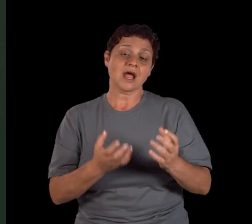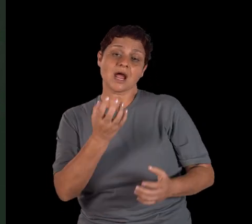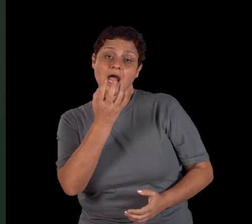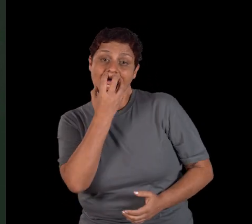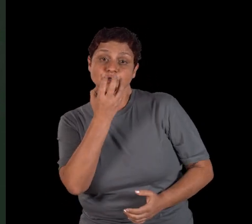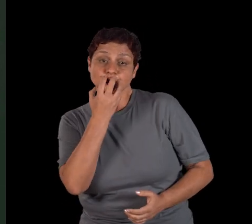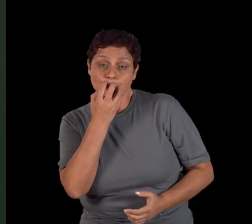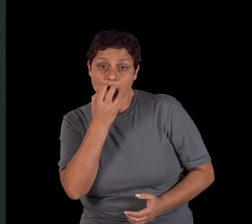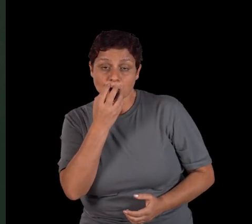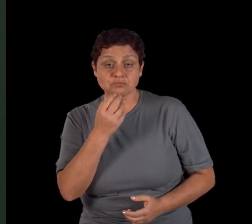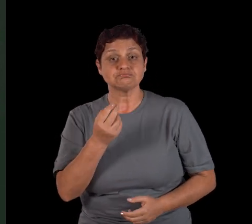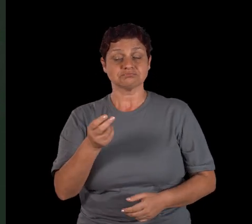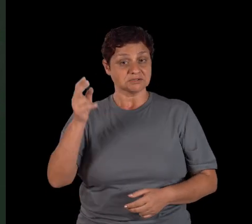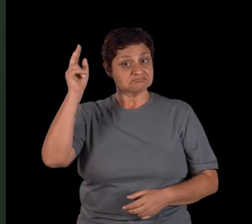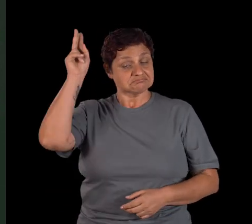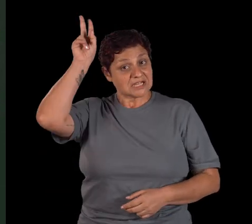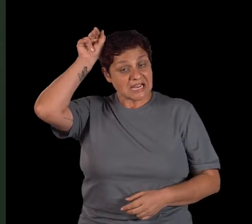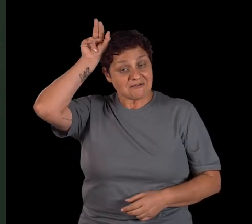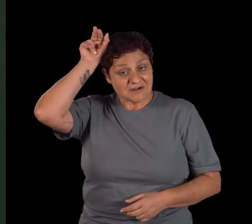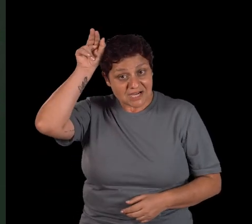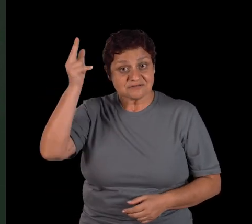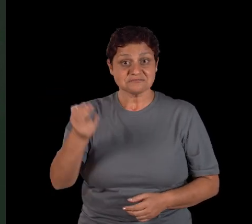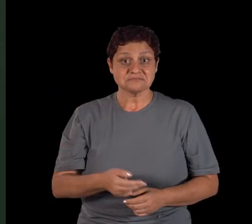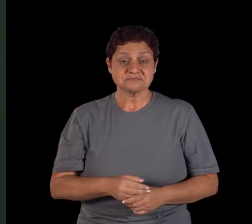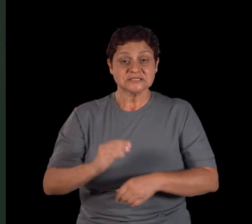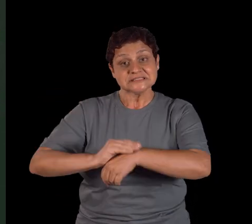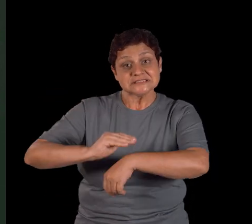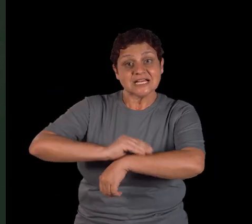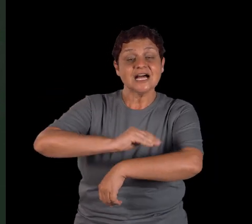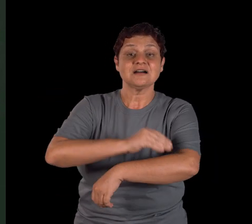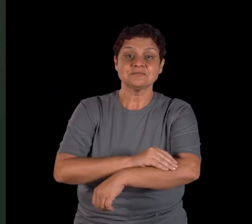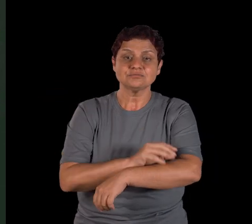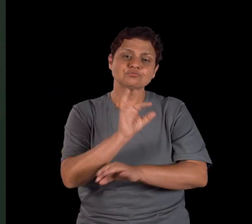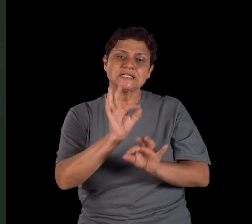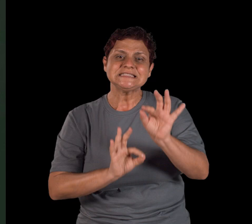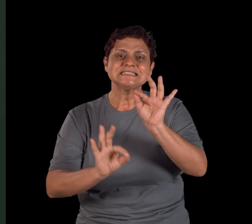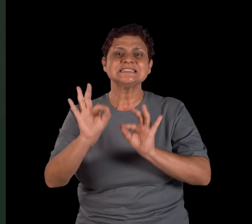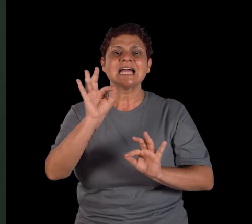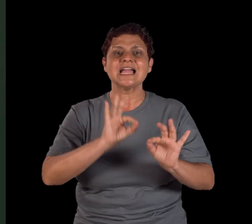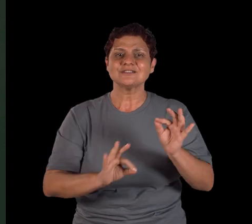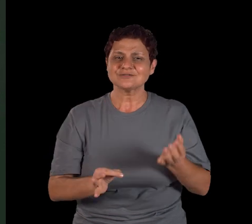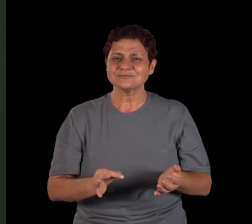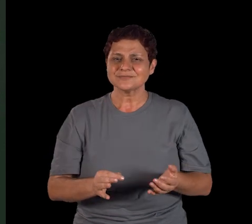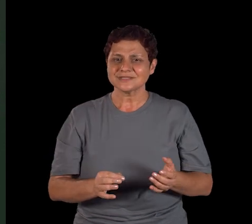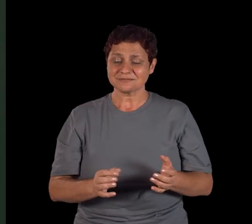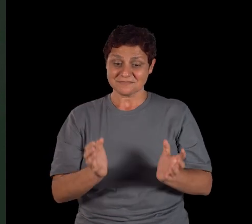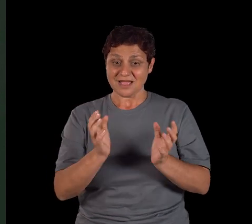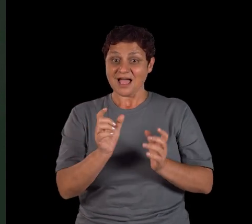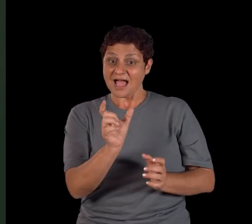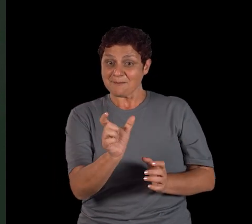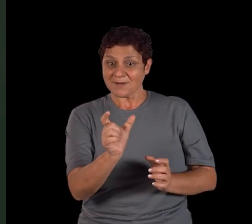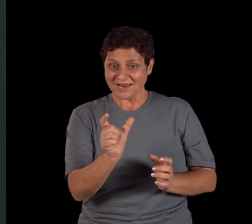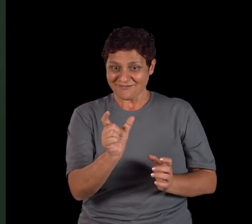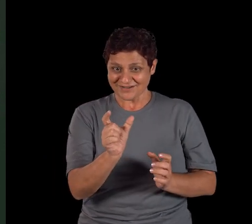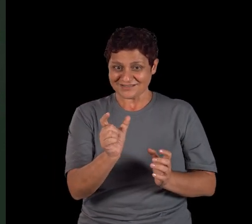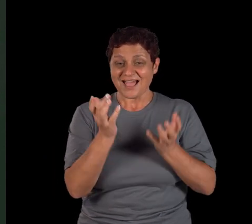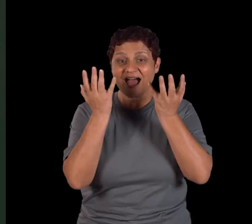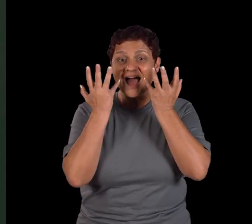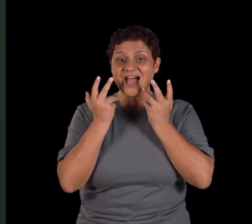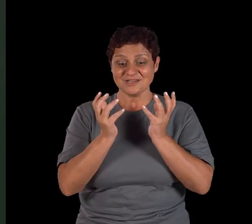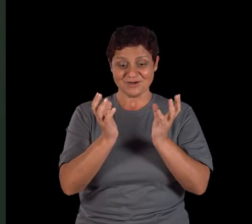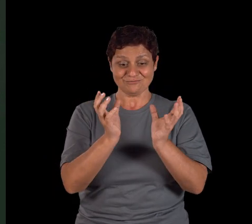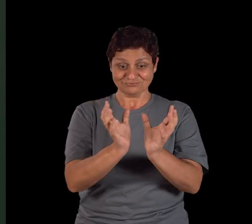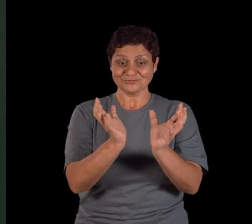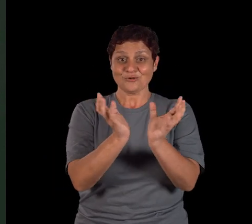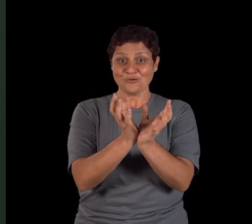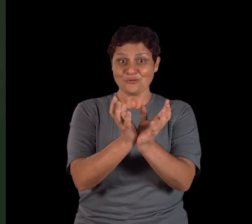ok? Cavalo, sapo, insetos. Percebe que a palavra animal contém um campo semântico muito